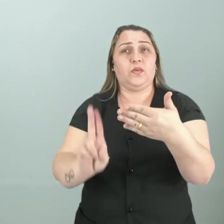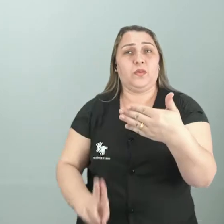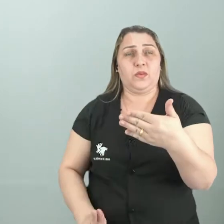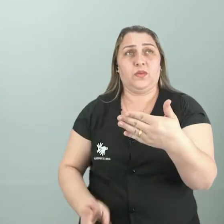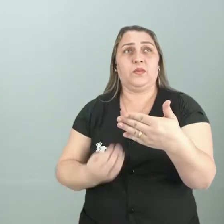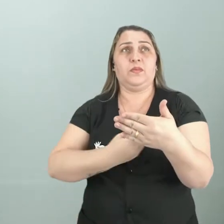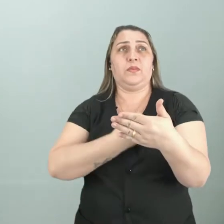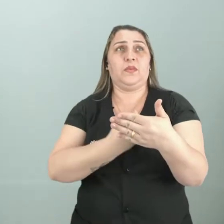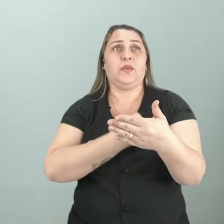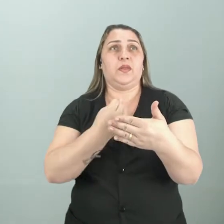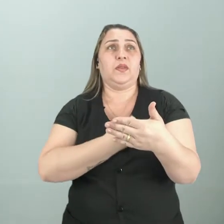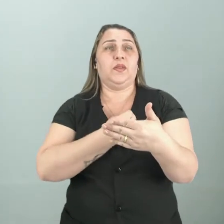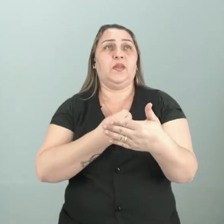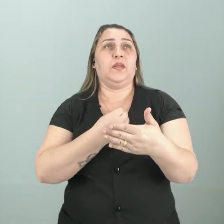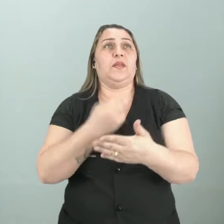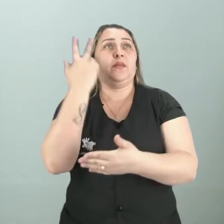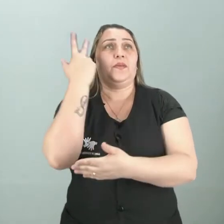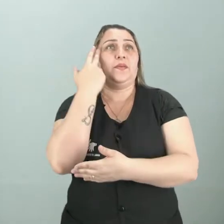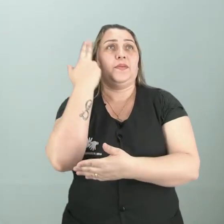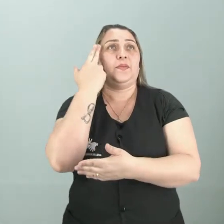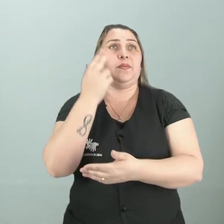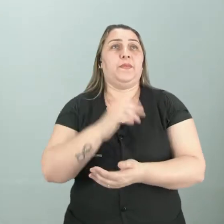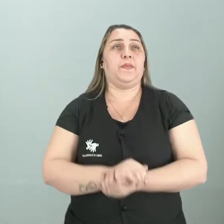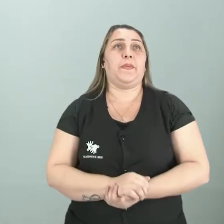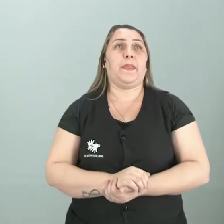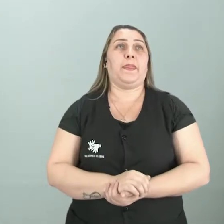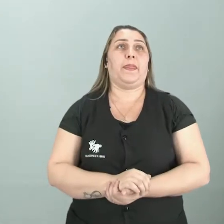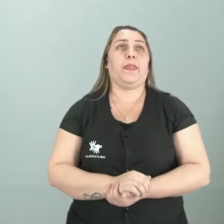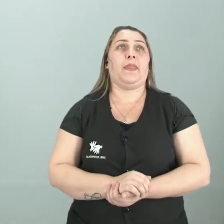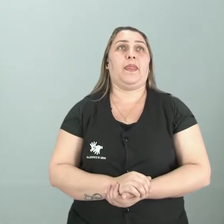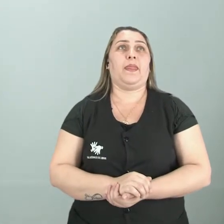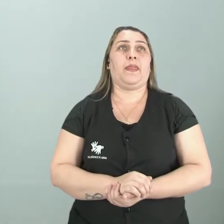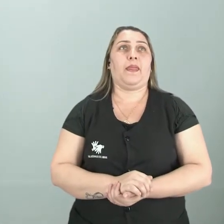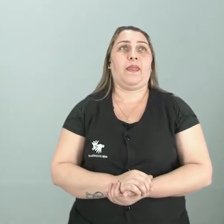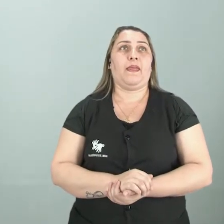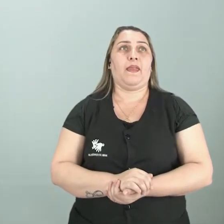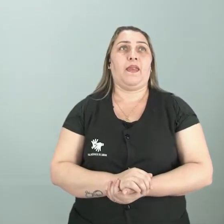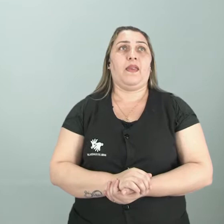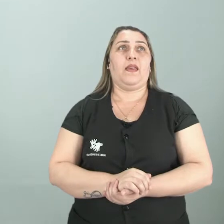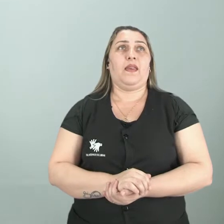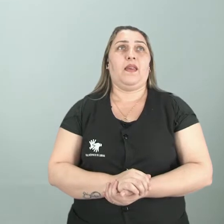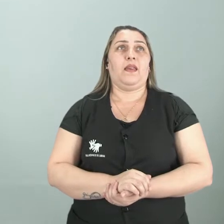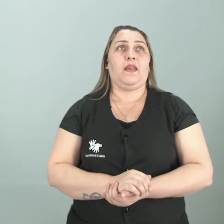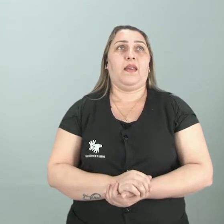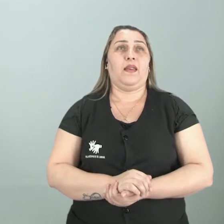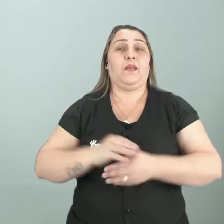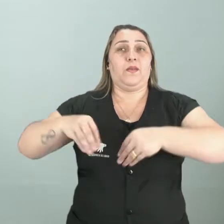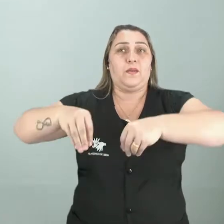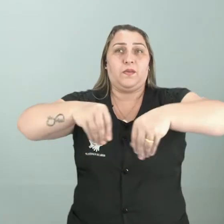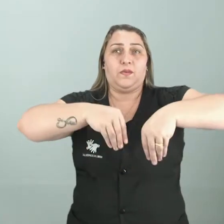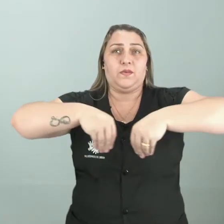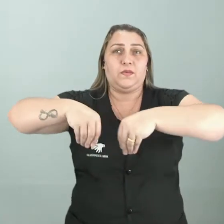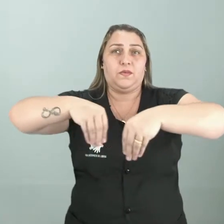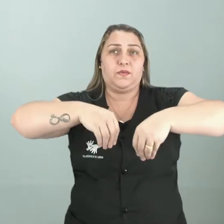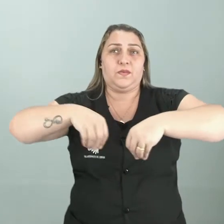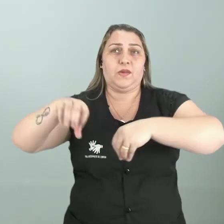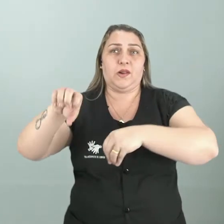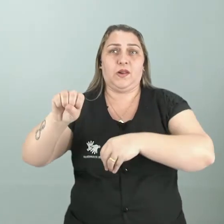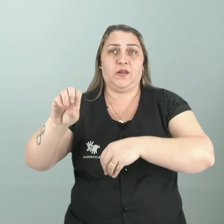elementos presentes nessa paisagem natural? Então, nós temos na paisagem natural o solo.